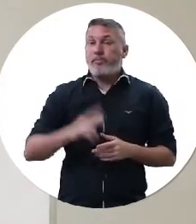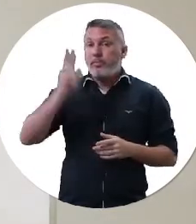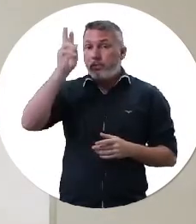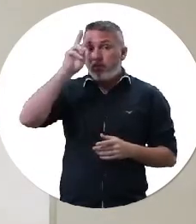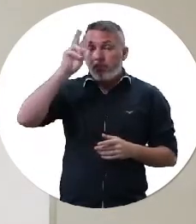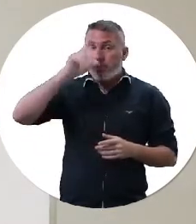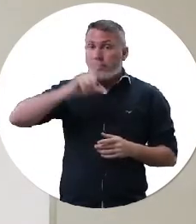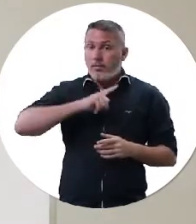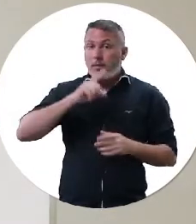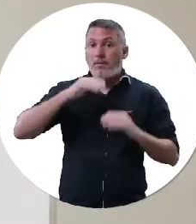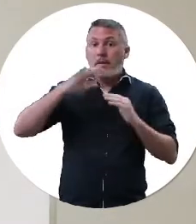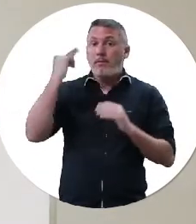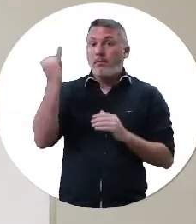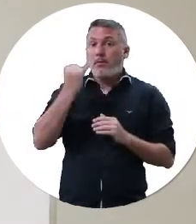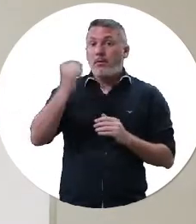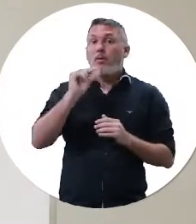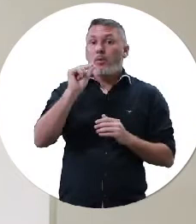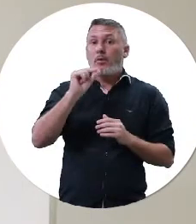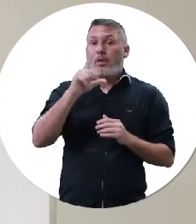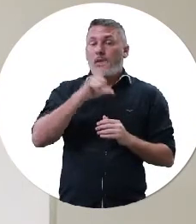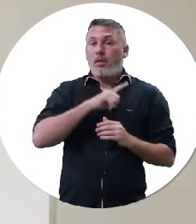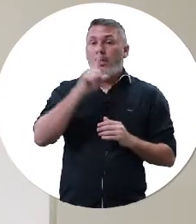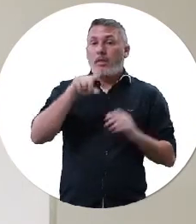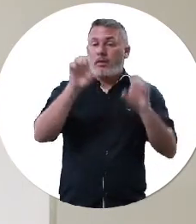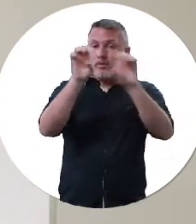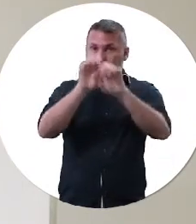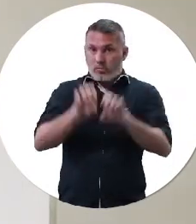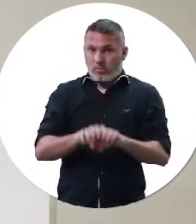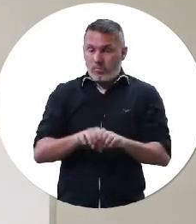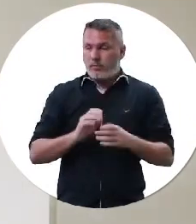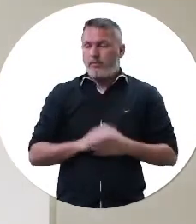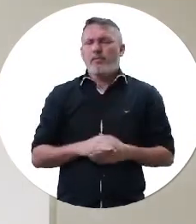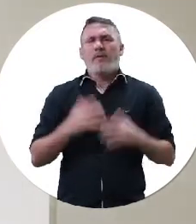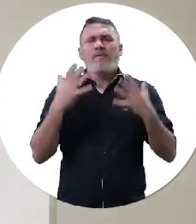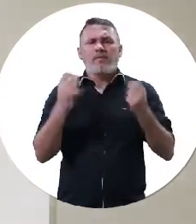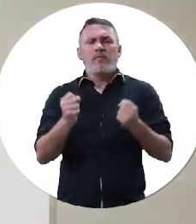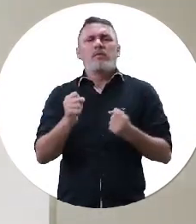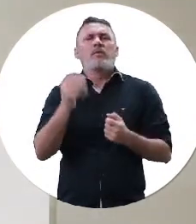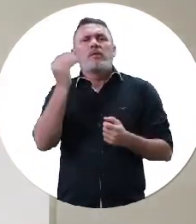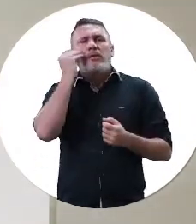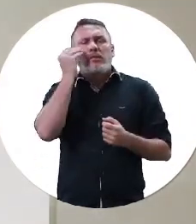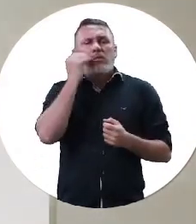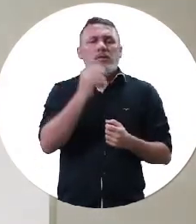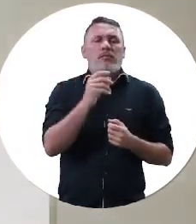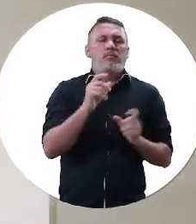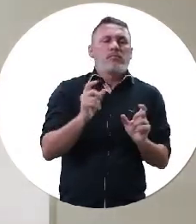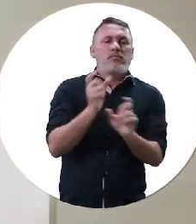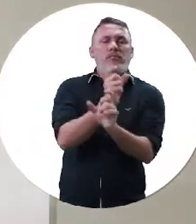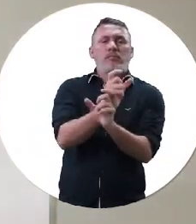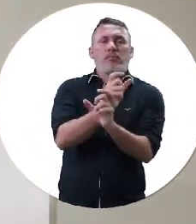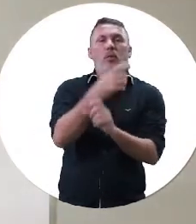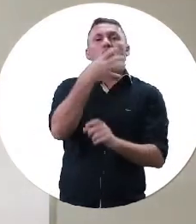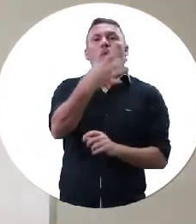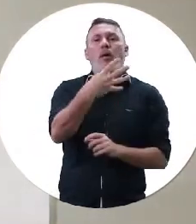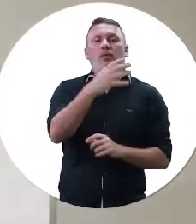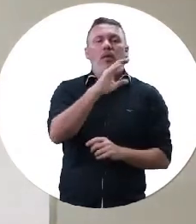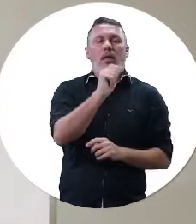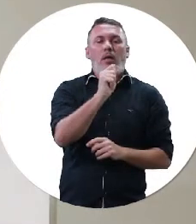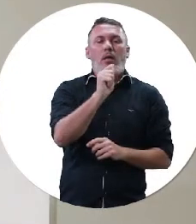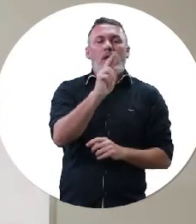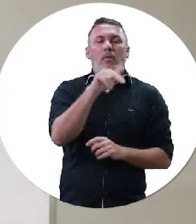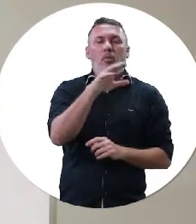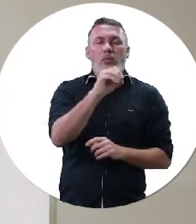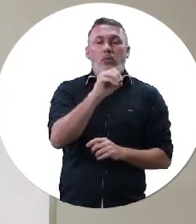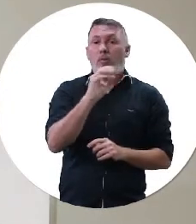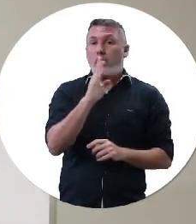4 carbonos. But. Somente ligação simples. An. Terminação de